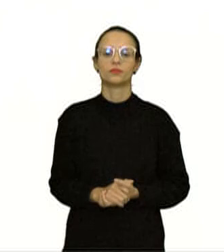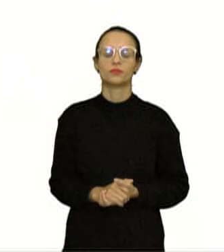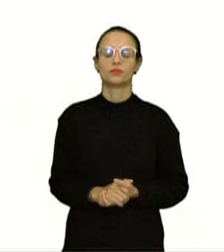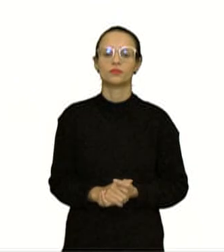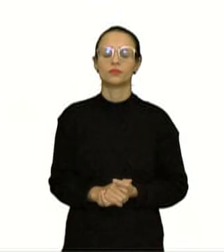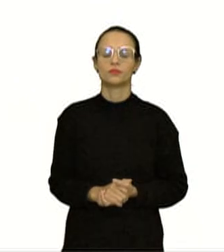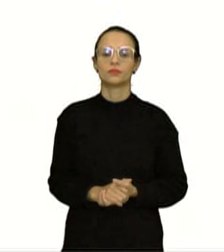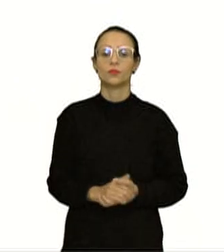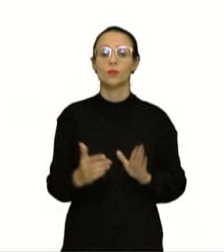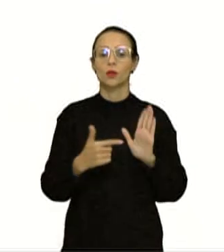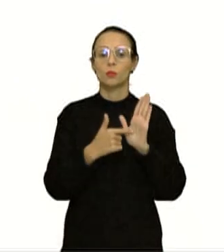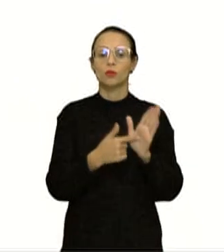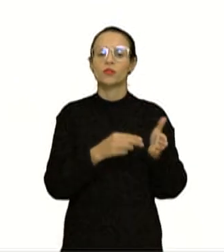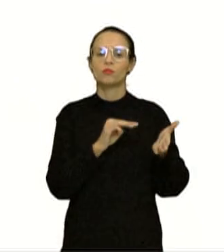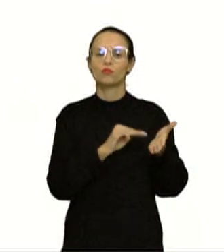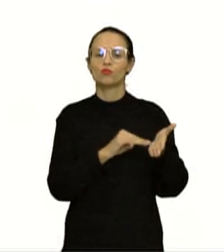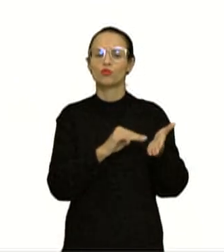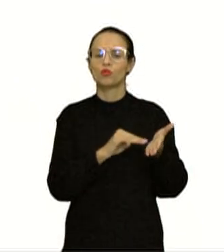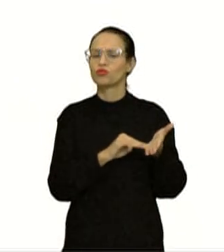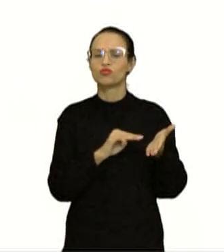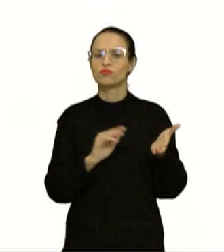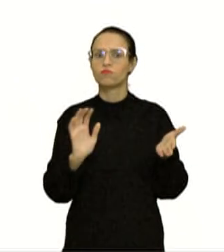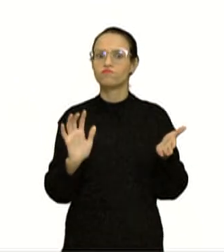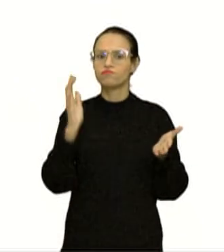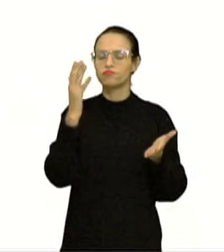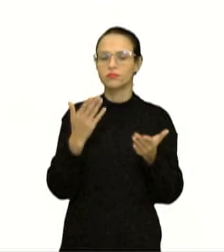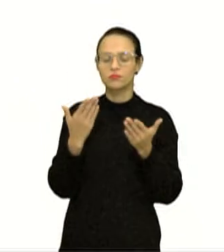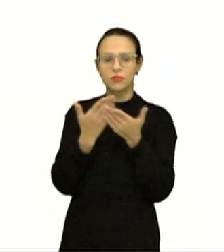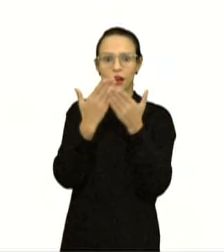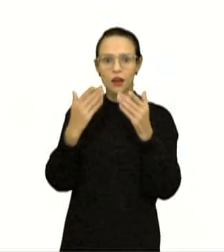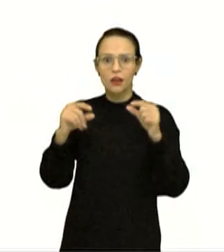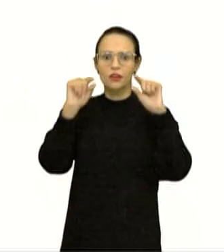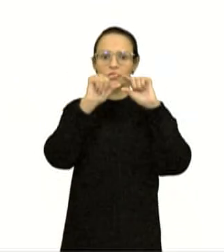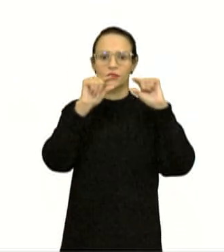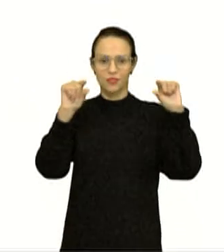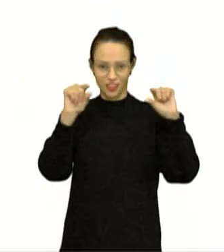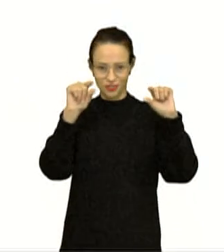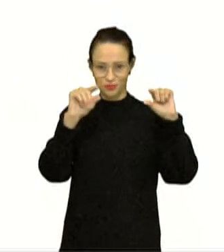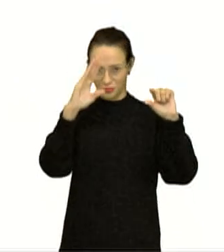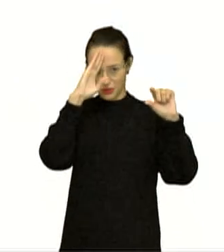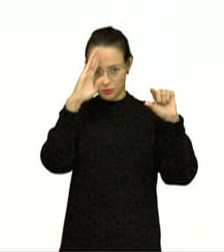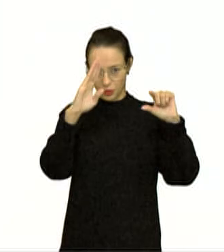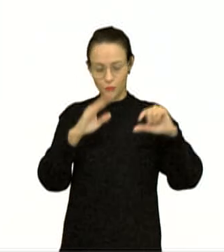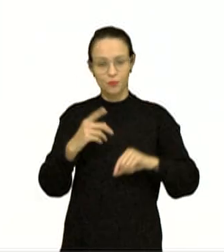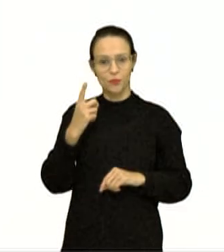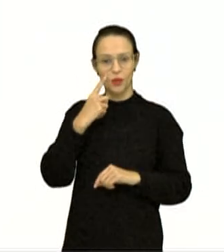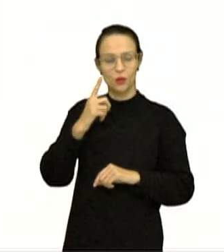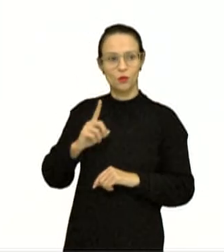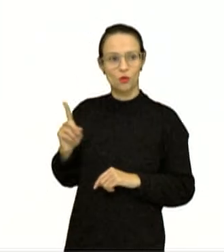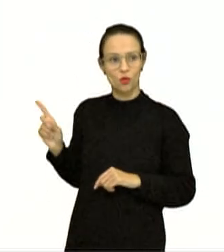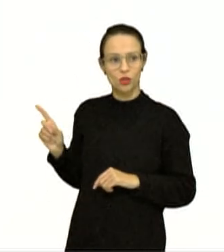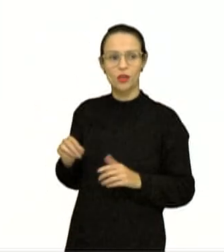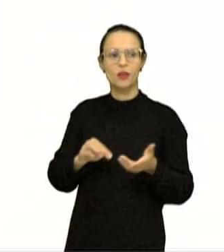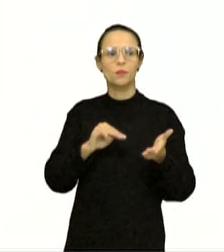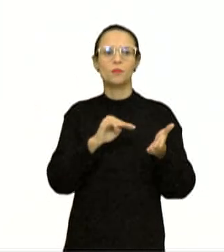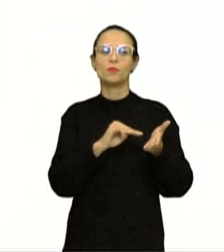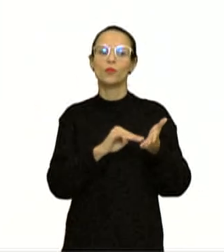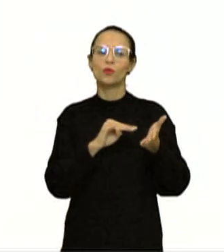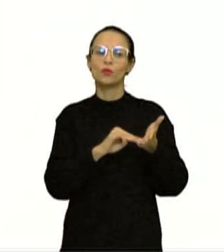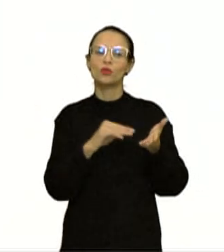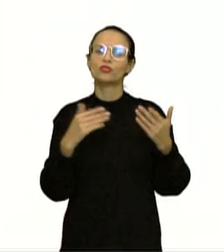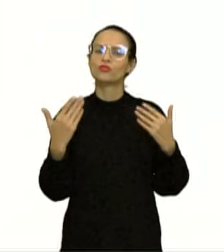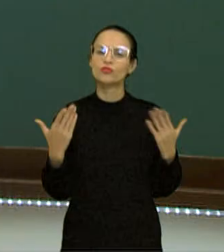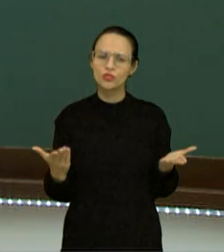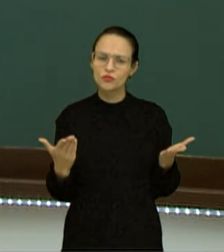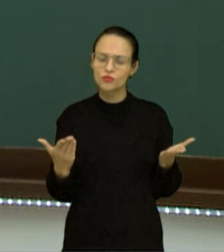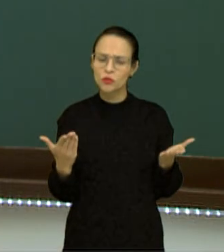Ela exprime a causa do fato declarado na oração principal. Justamente, nós temos aqui o motivo do